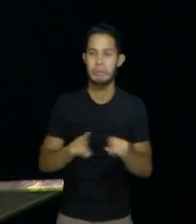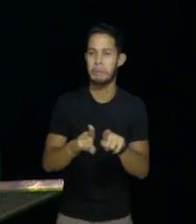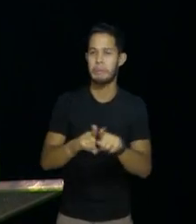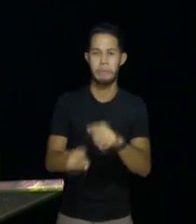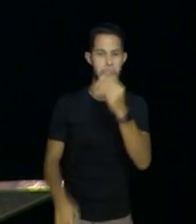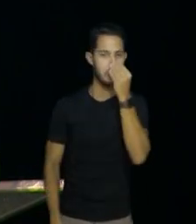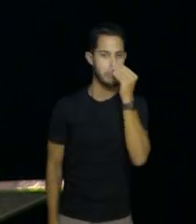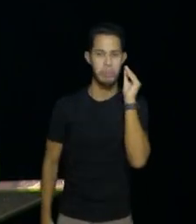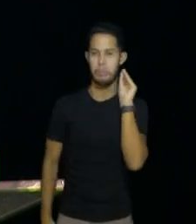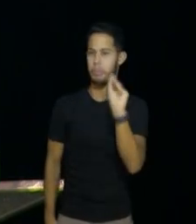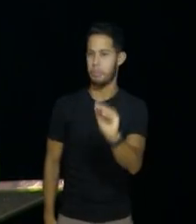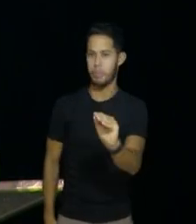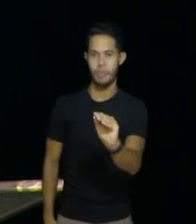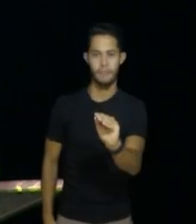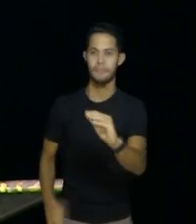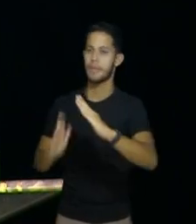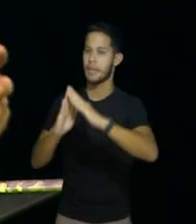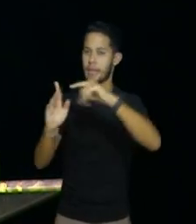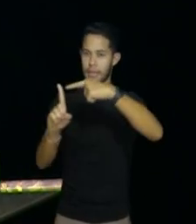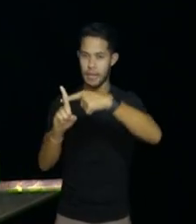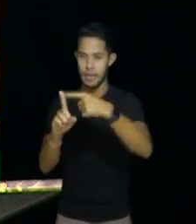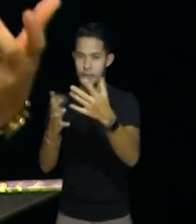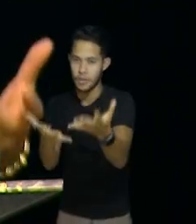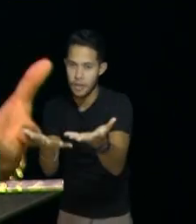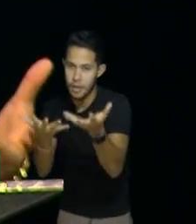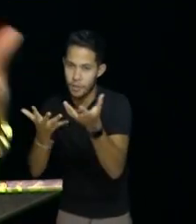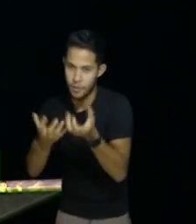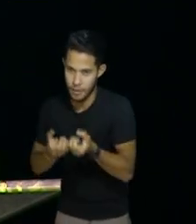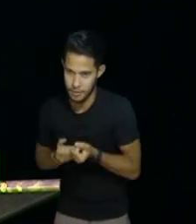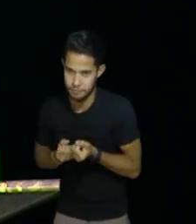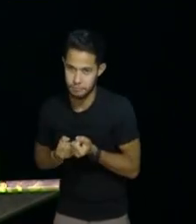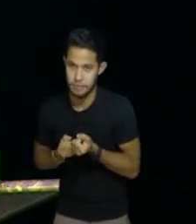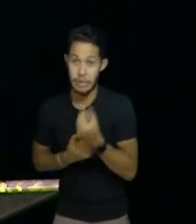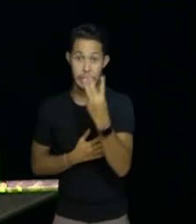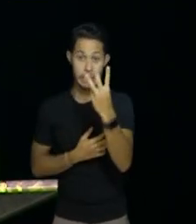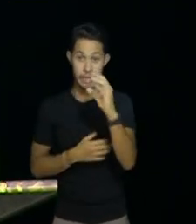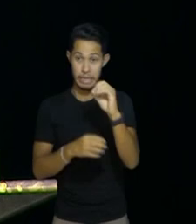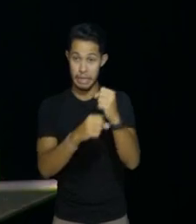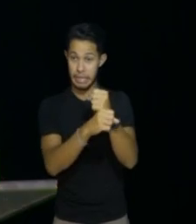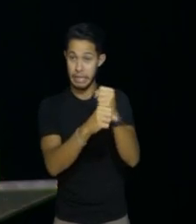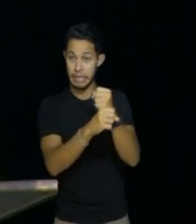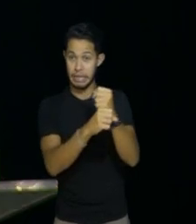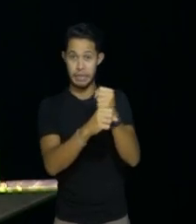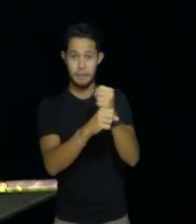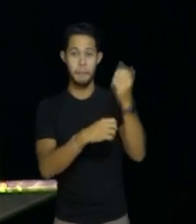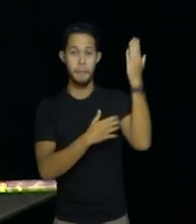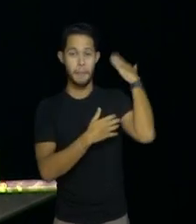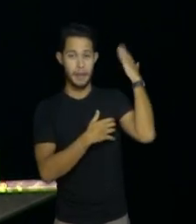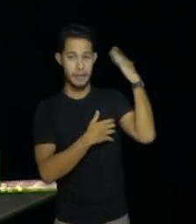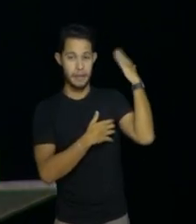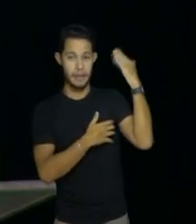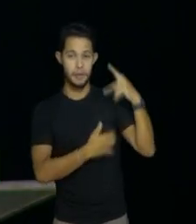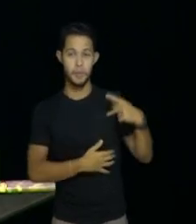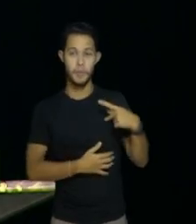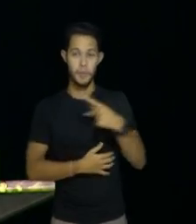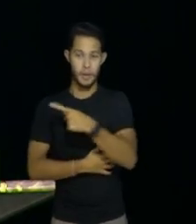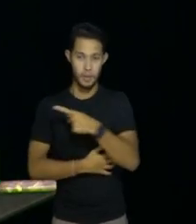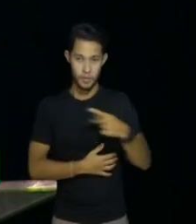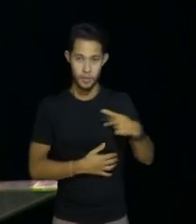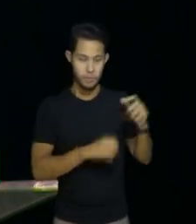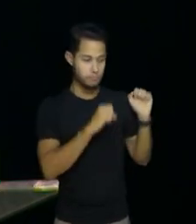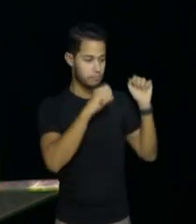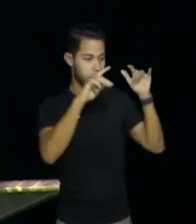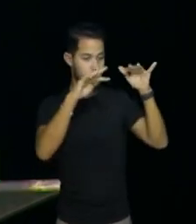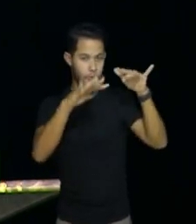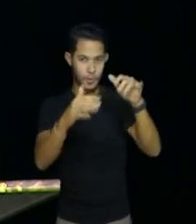Há mais de 30 anos, dois ou três pastores se reuniam, tomavam um café, oravam pela cidade, pelo Vale